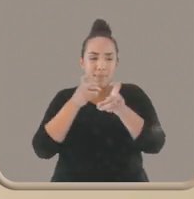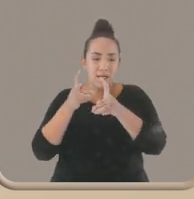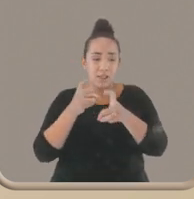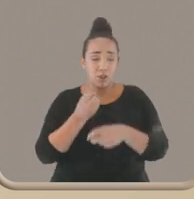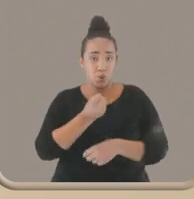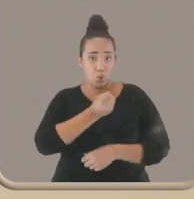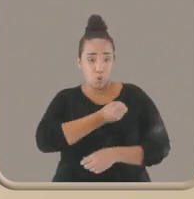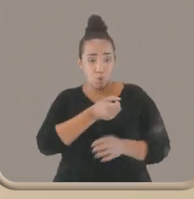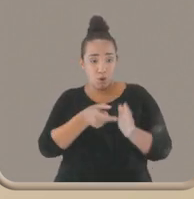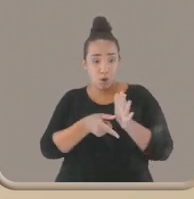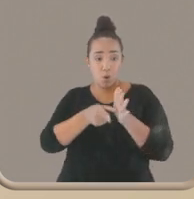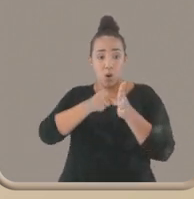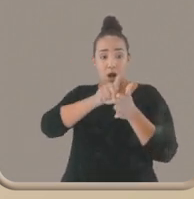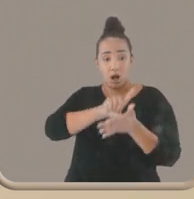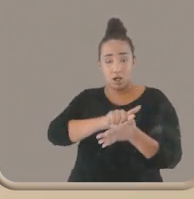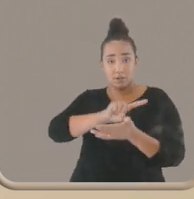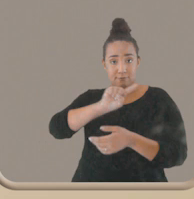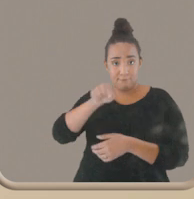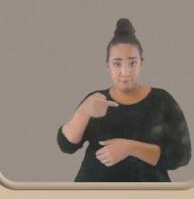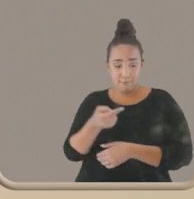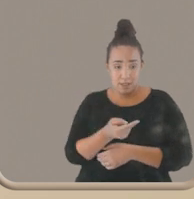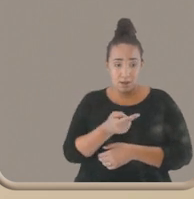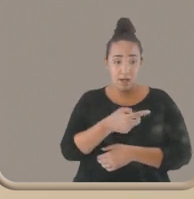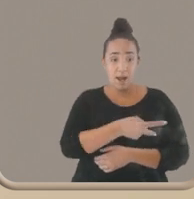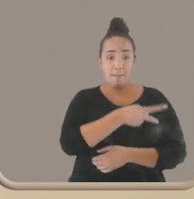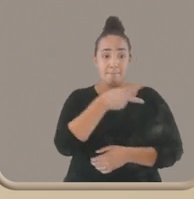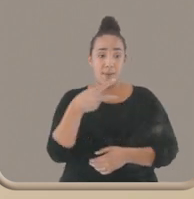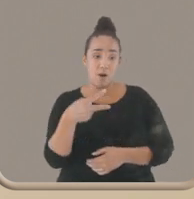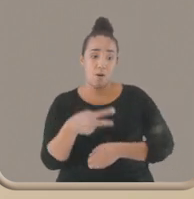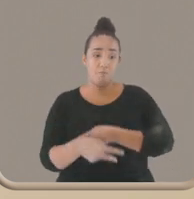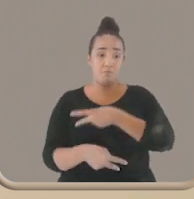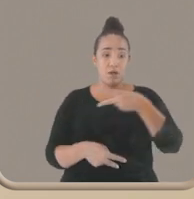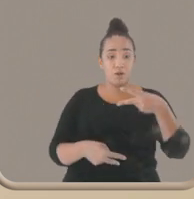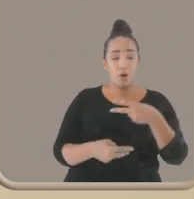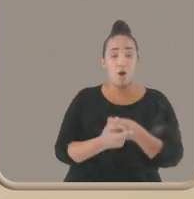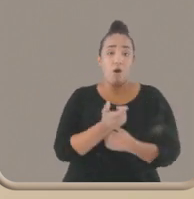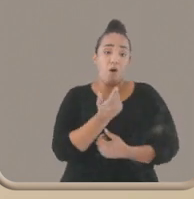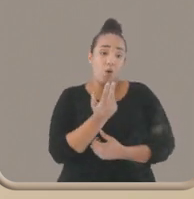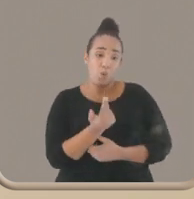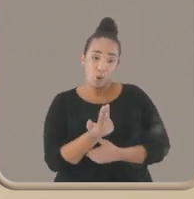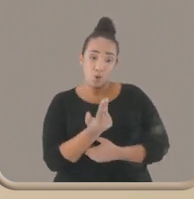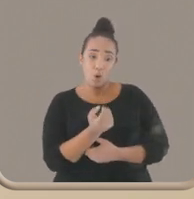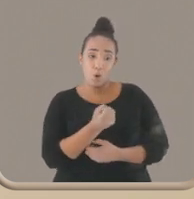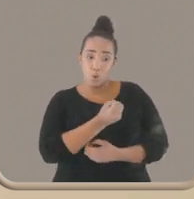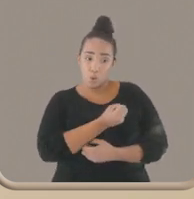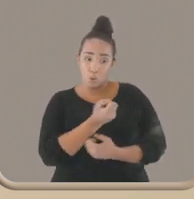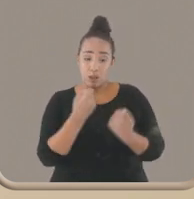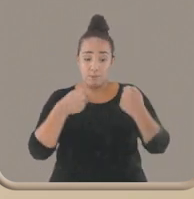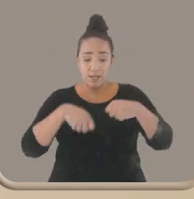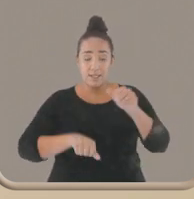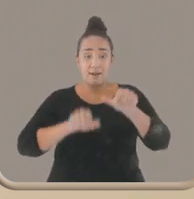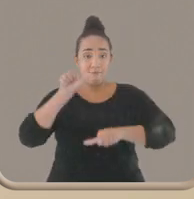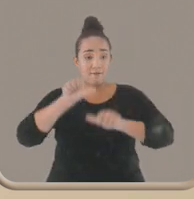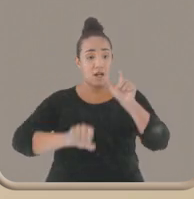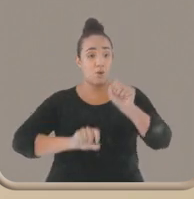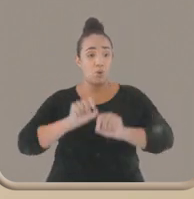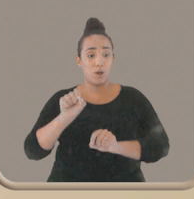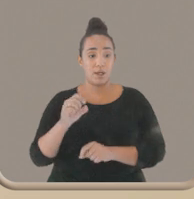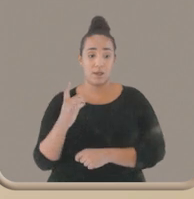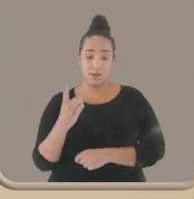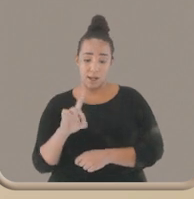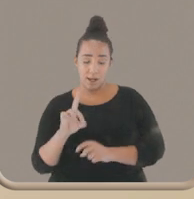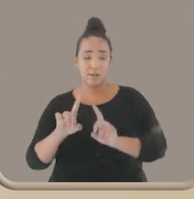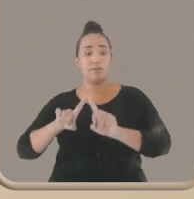primeiro observamos qual parte inteira é maior. Se ela for igual, os dois números, temos que analisar os